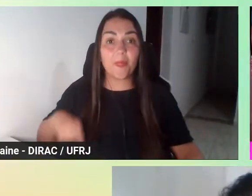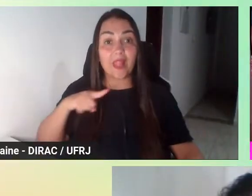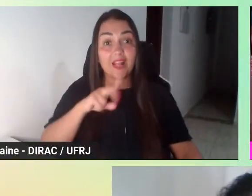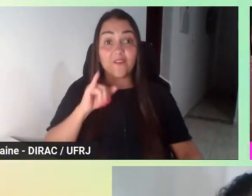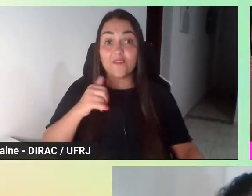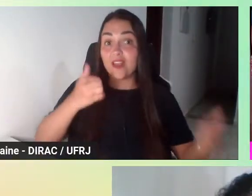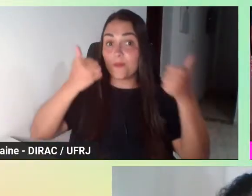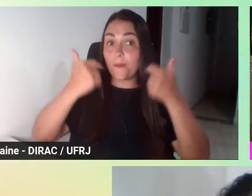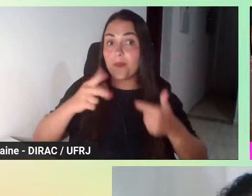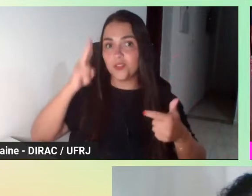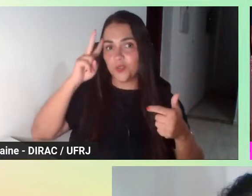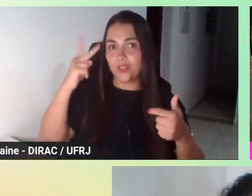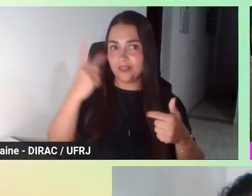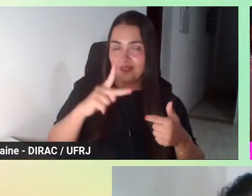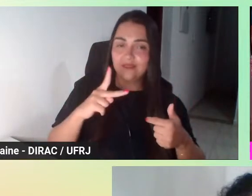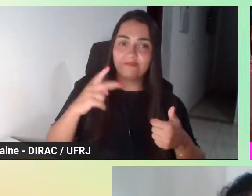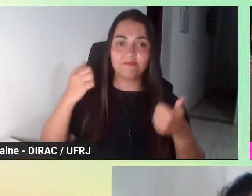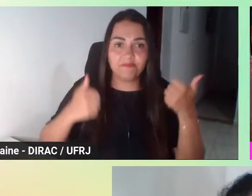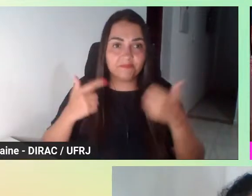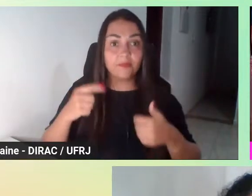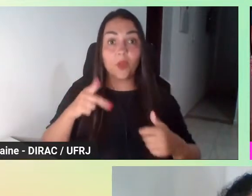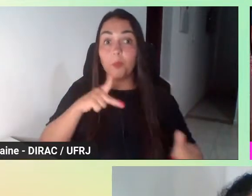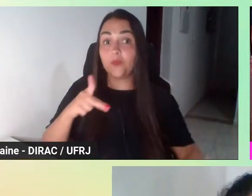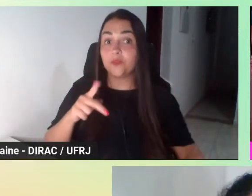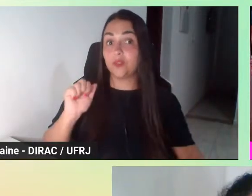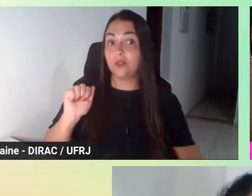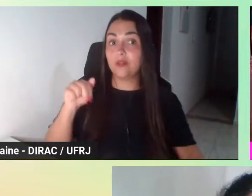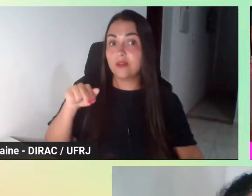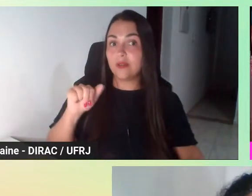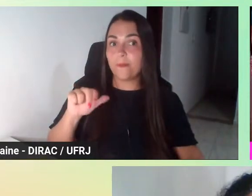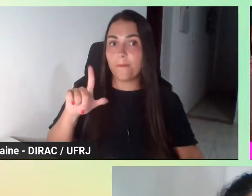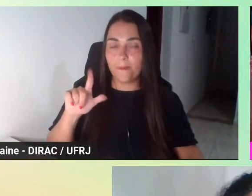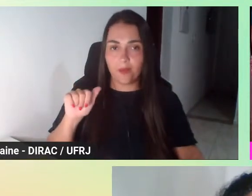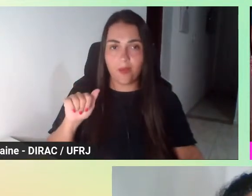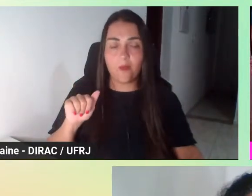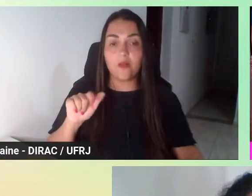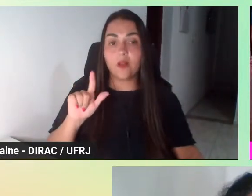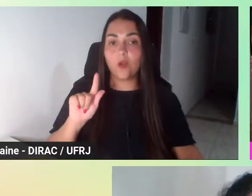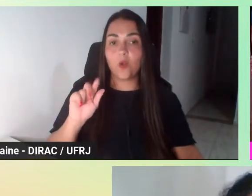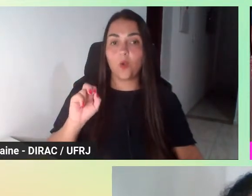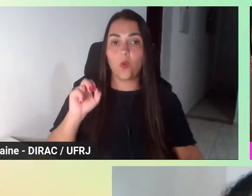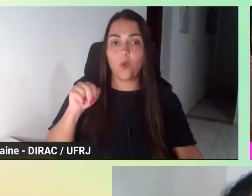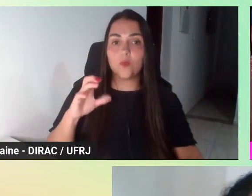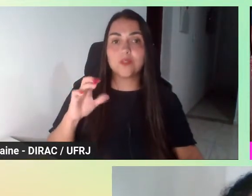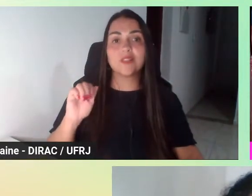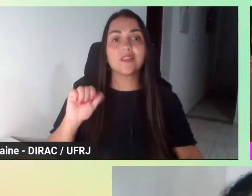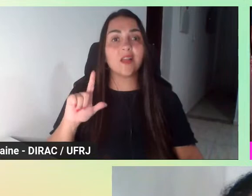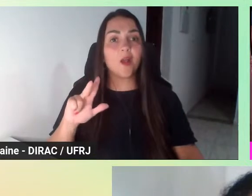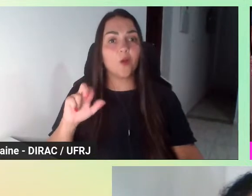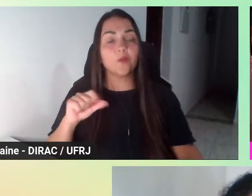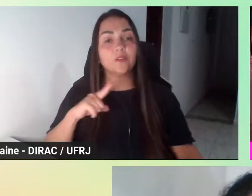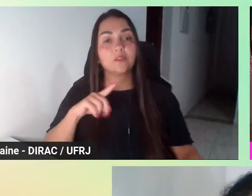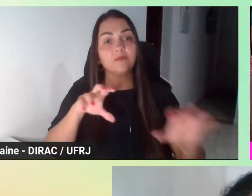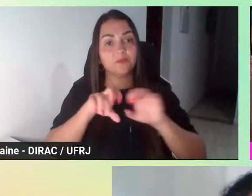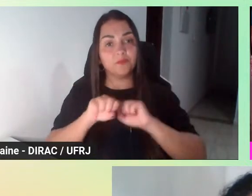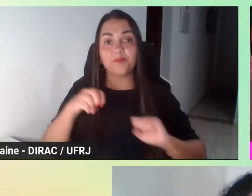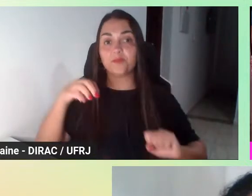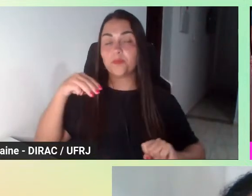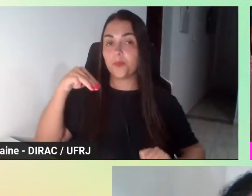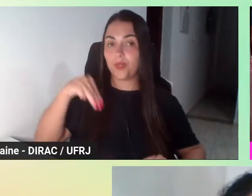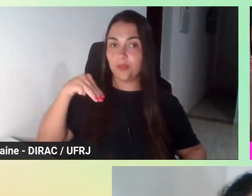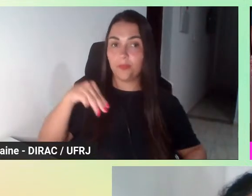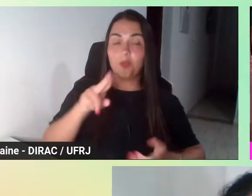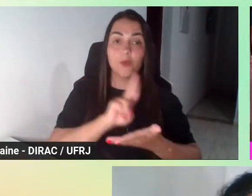gente. A professora Ana Paula Gonçalves, ela possui graduação em matemática pela